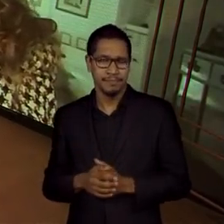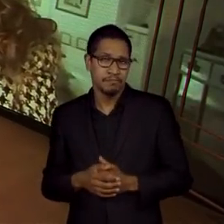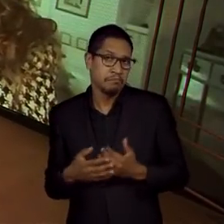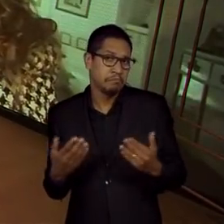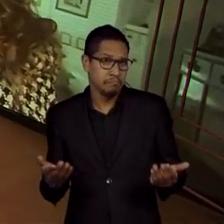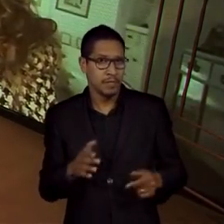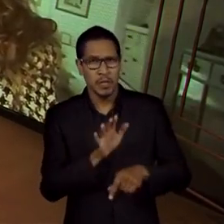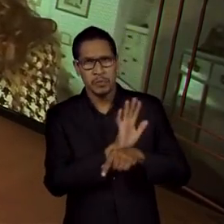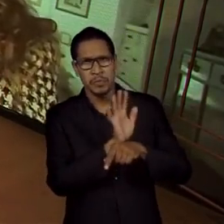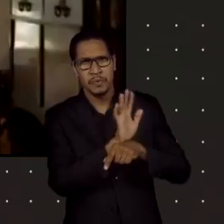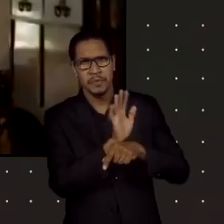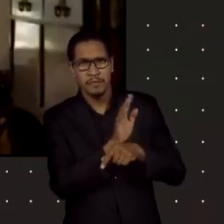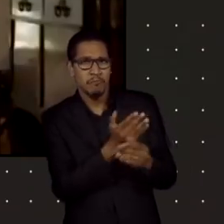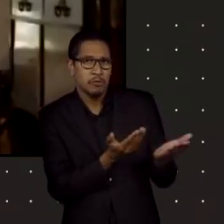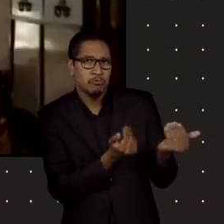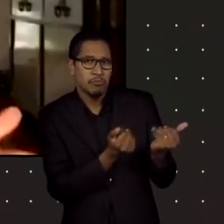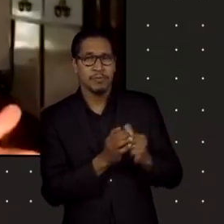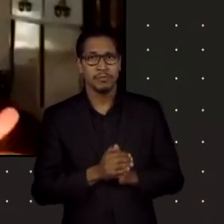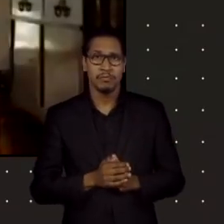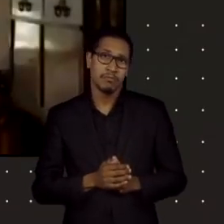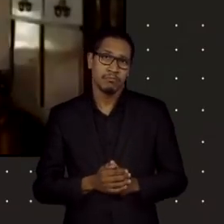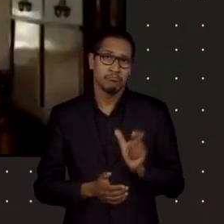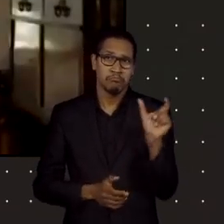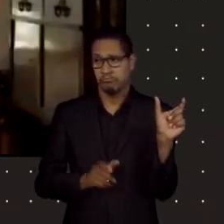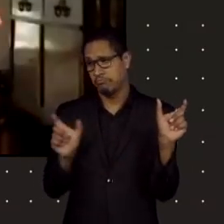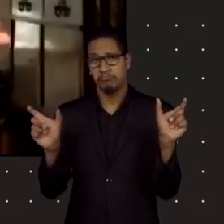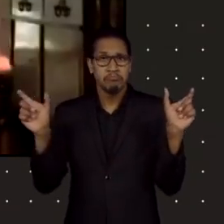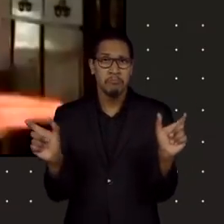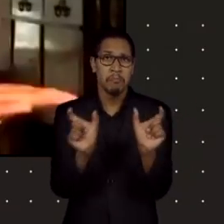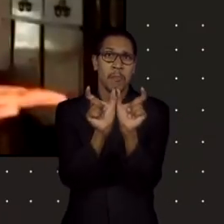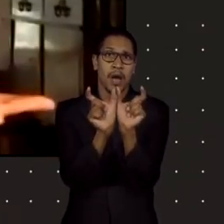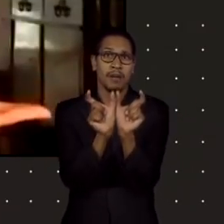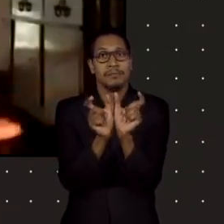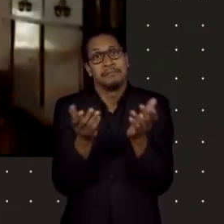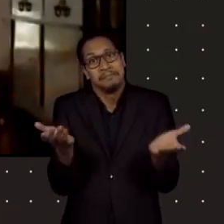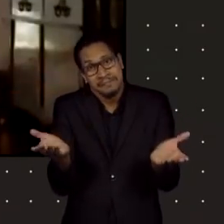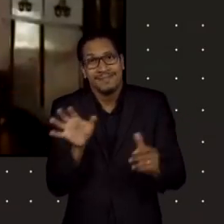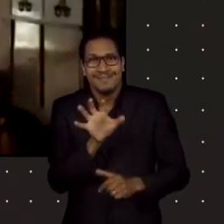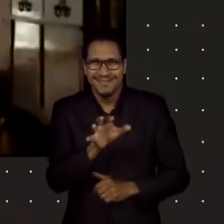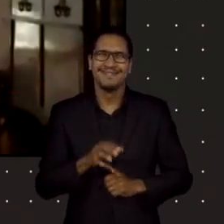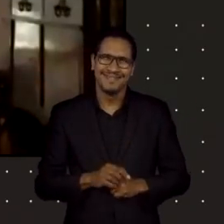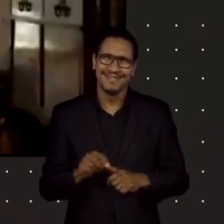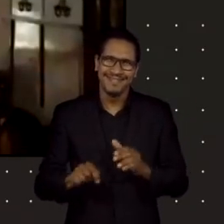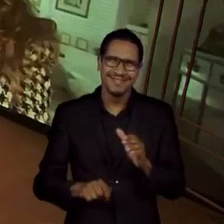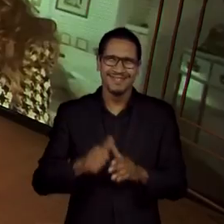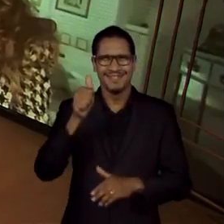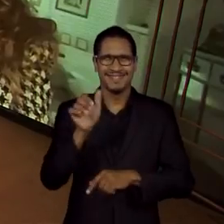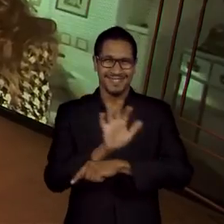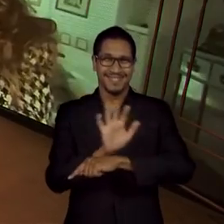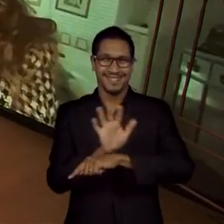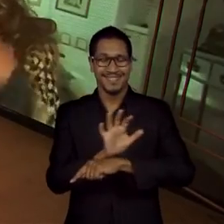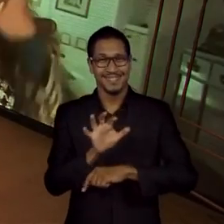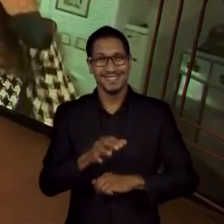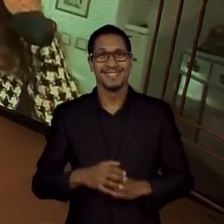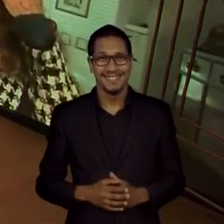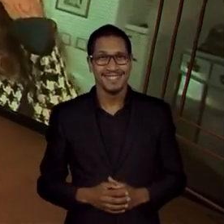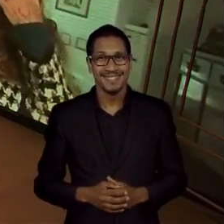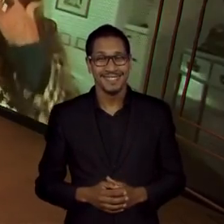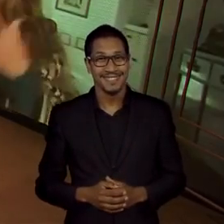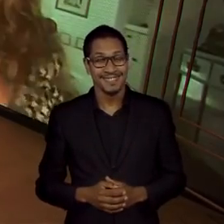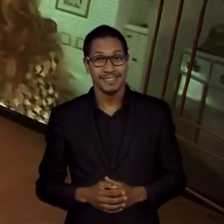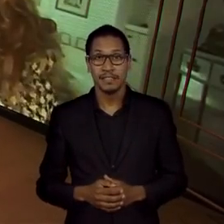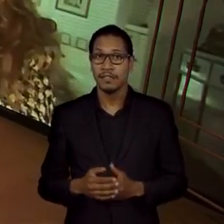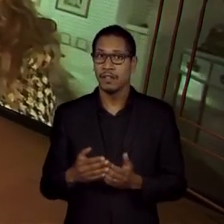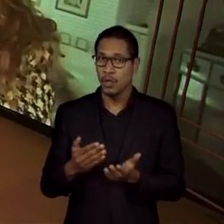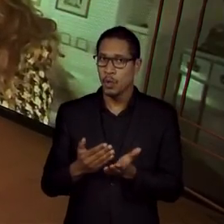você está fazendo um filme para a juventude. Então, daí, ó, Juventude e Ternura. E foi assim, meu primeiro filme. Você vê que eu comecei uma carreira